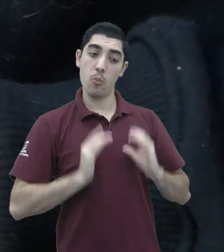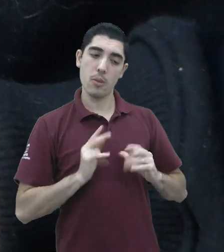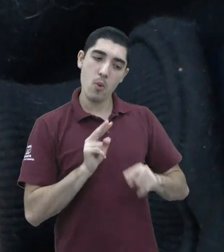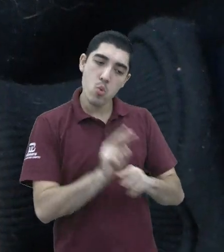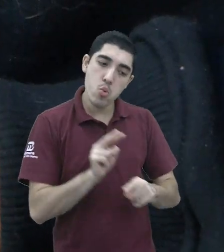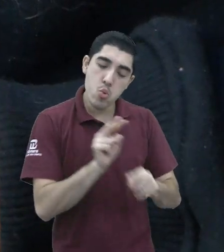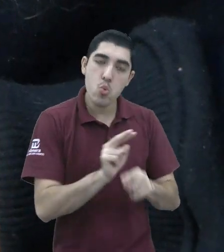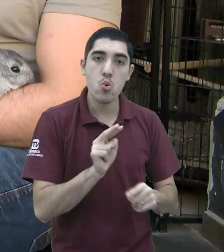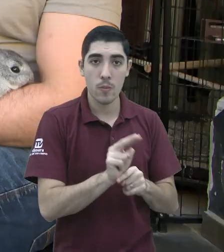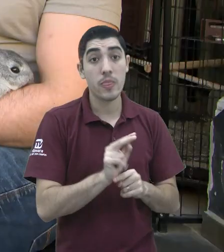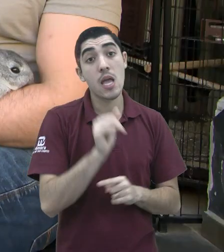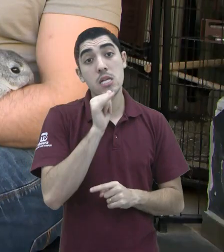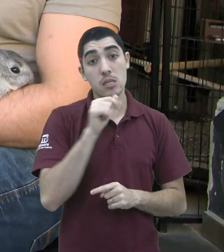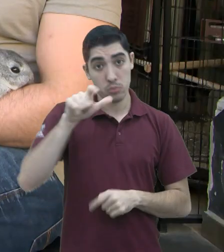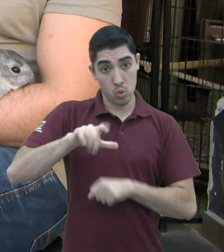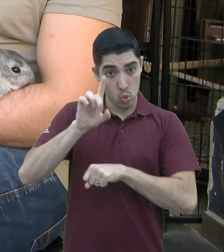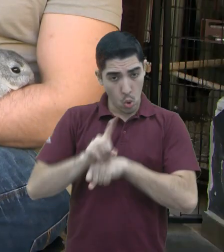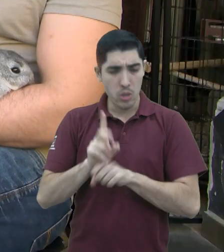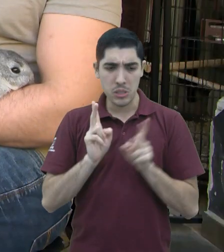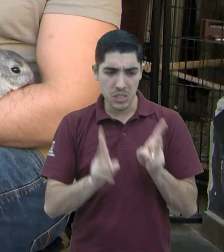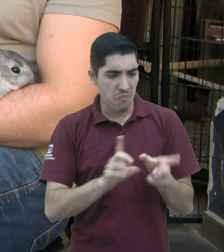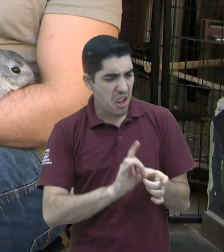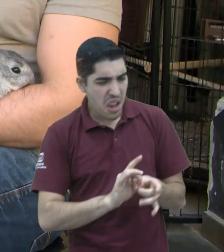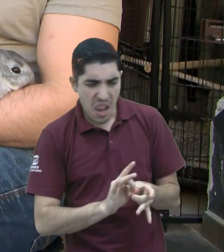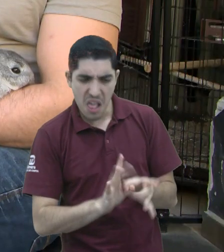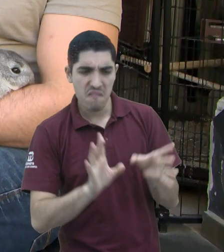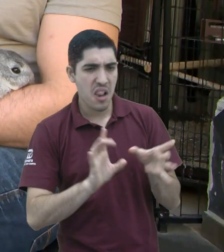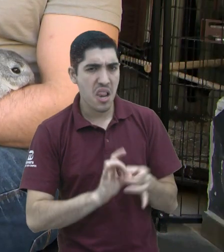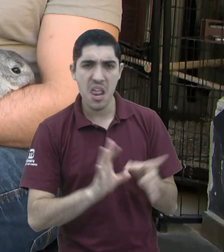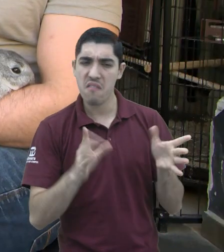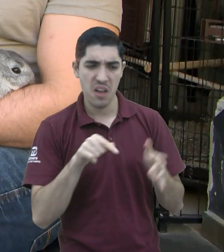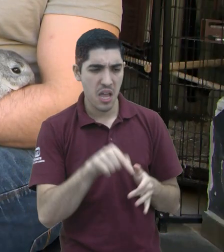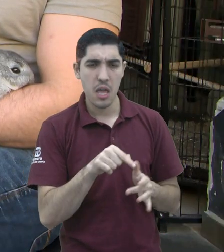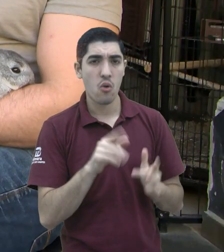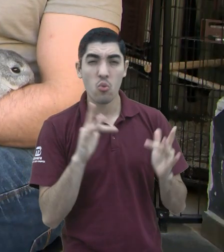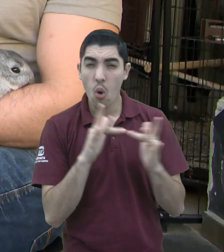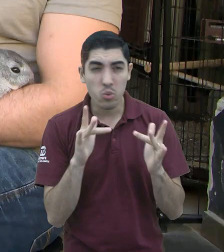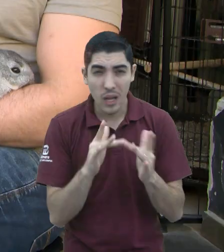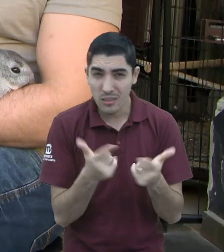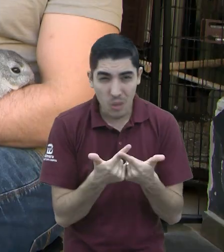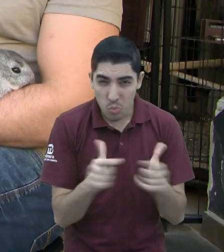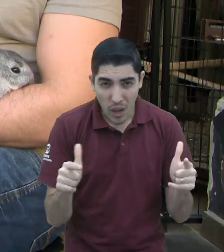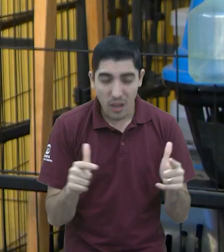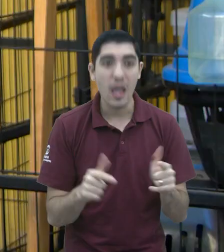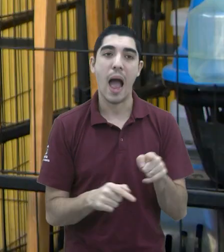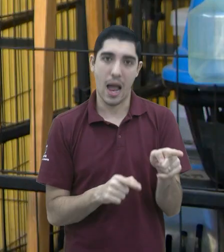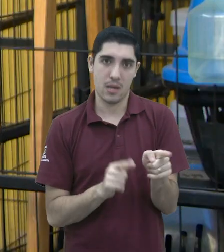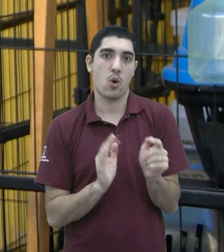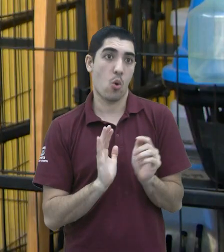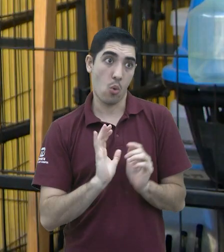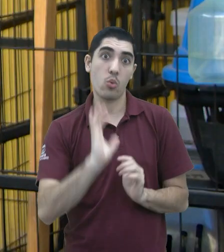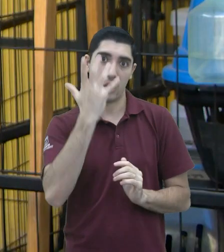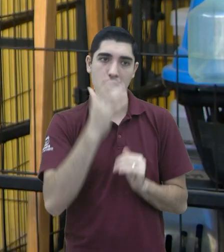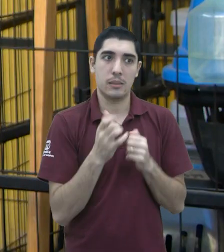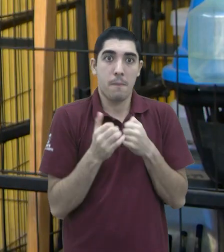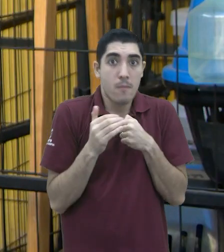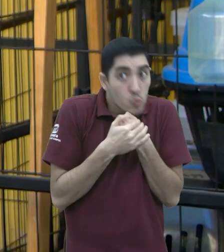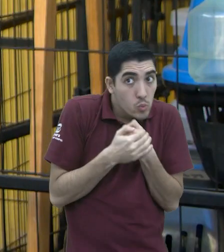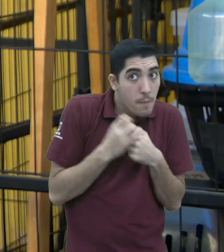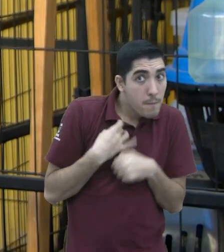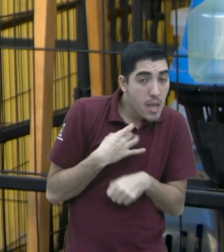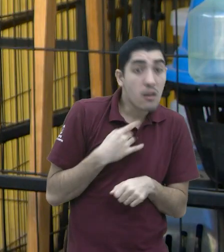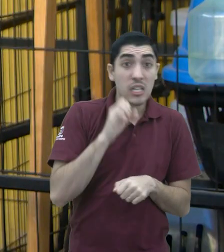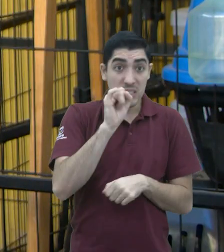que o dono tiver. Se o dono tem um manejo que deixa muito aberto, ele muita liberdade, não tem muito contato, aí eles ficam mais a risco.